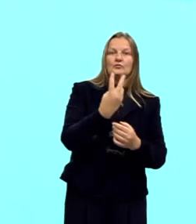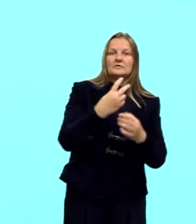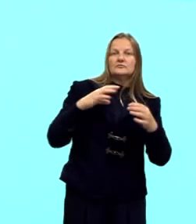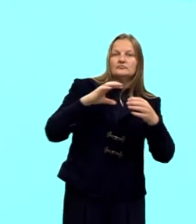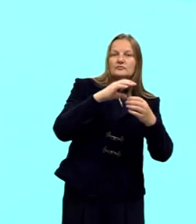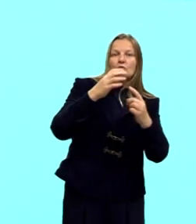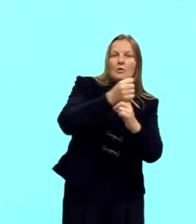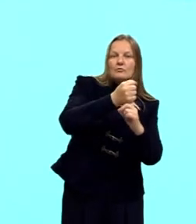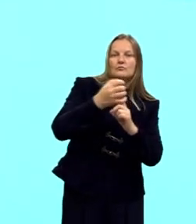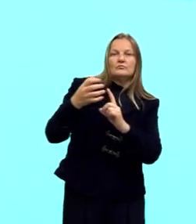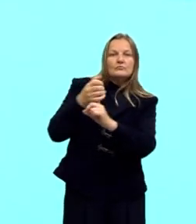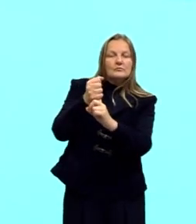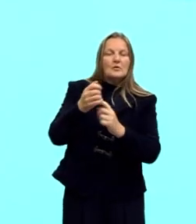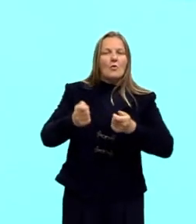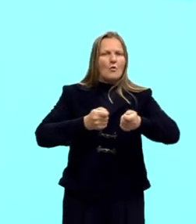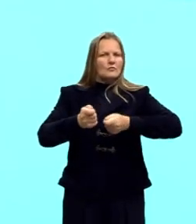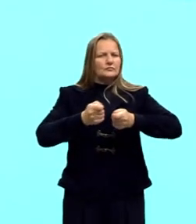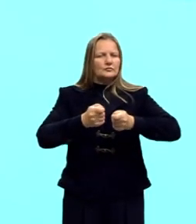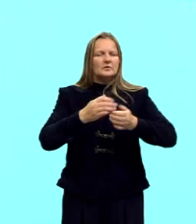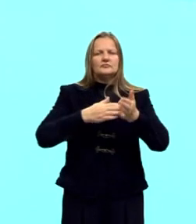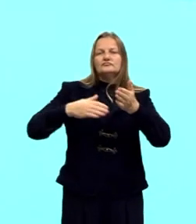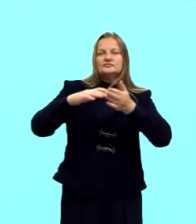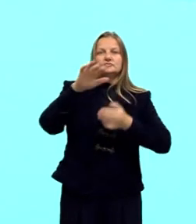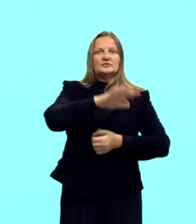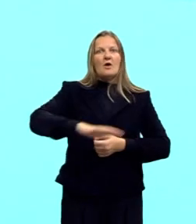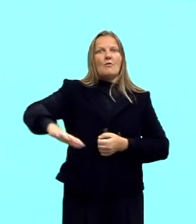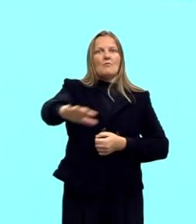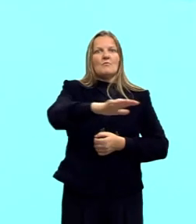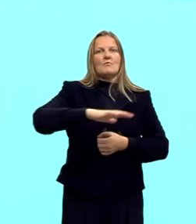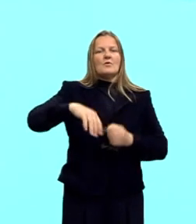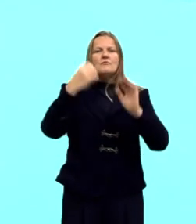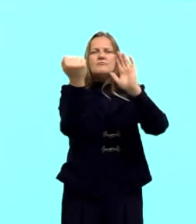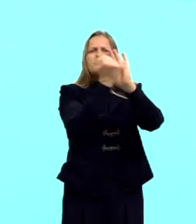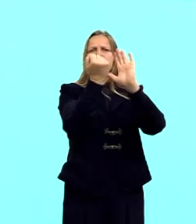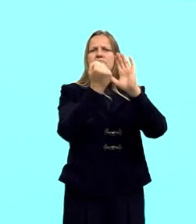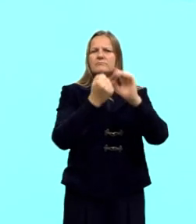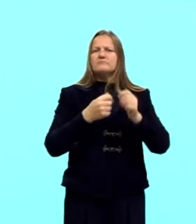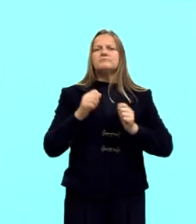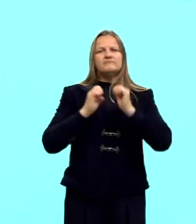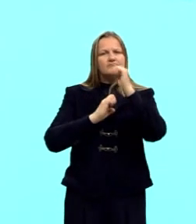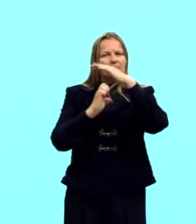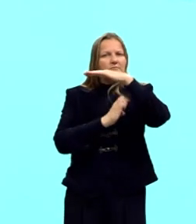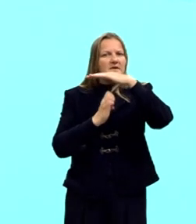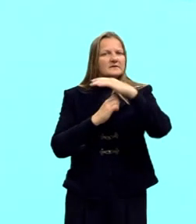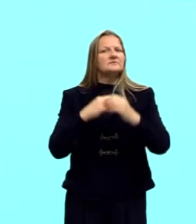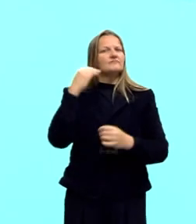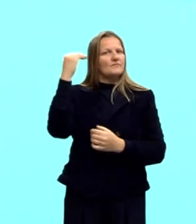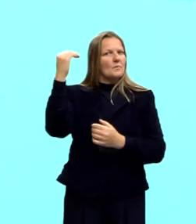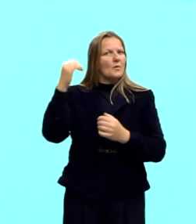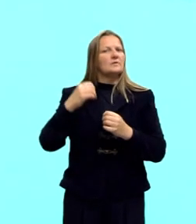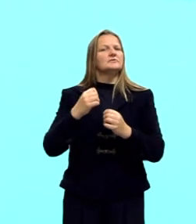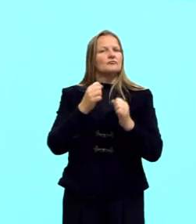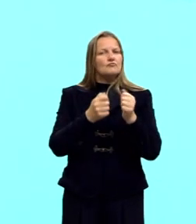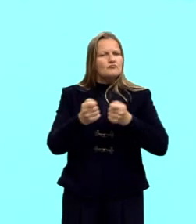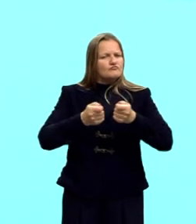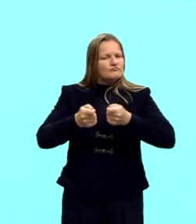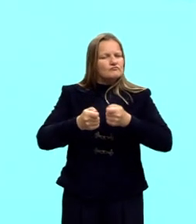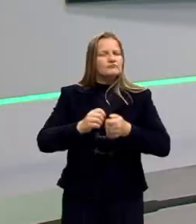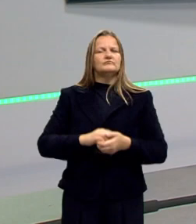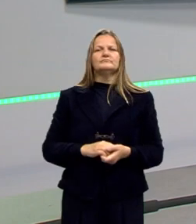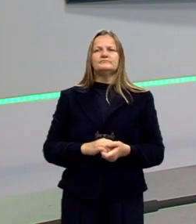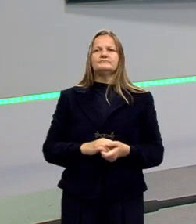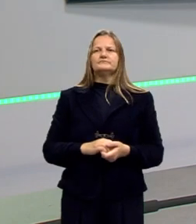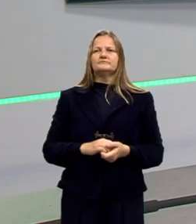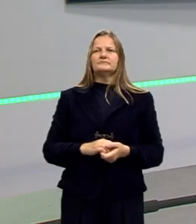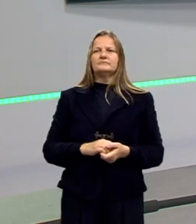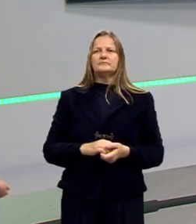segui errado aqui é flash tá então tu tem essa essas empresas aqui relacionados a isso tá a gurizada vamos pegar